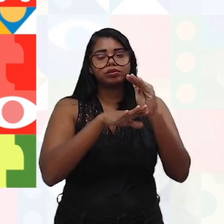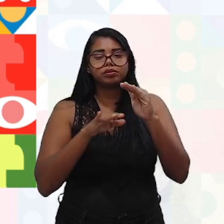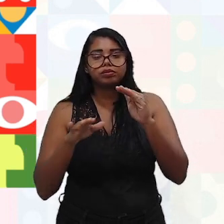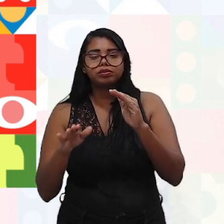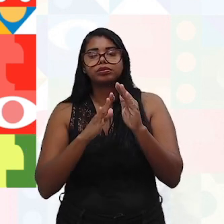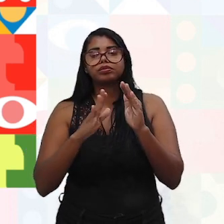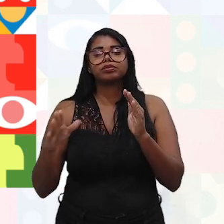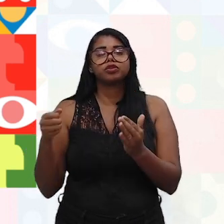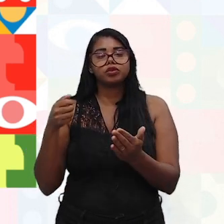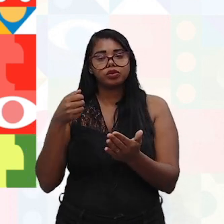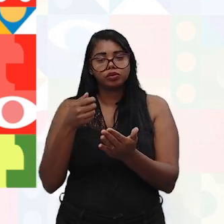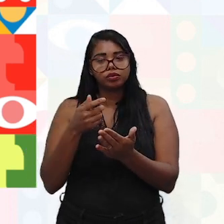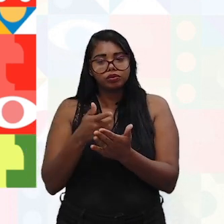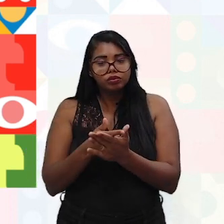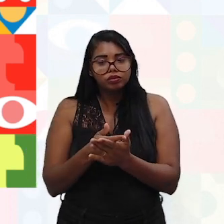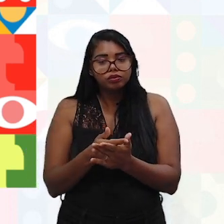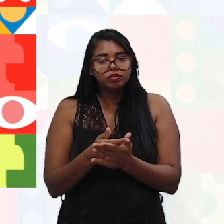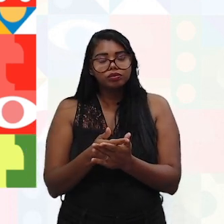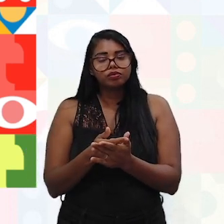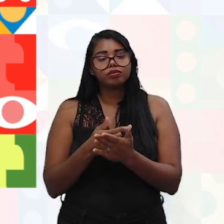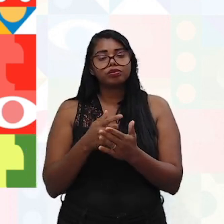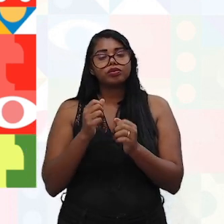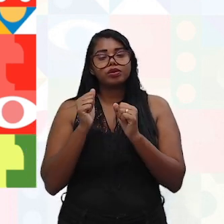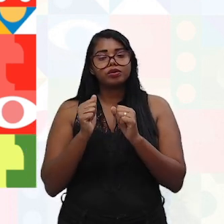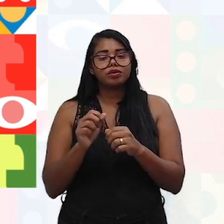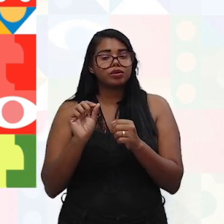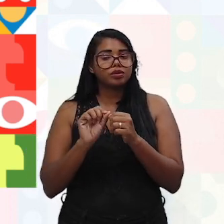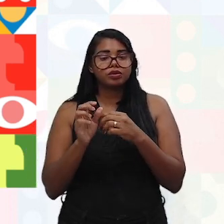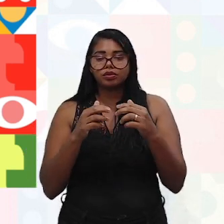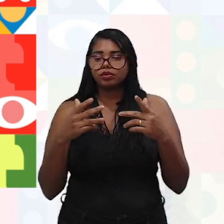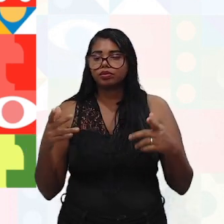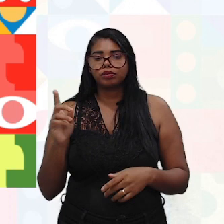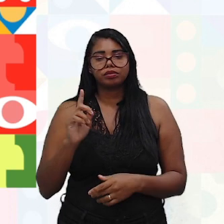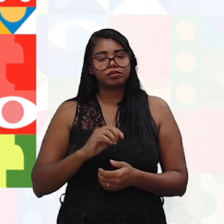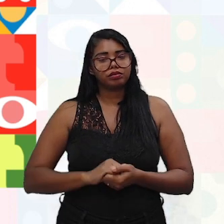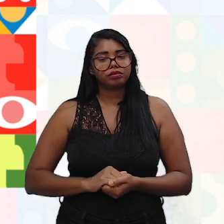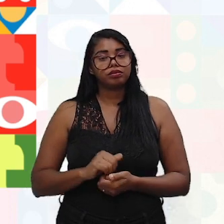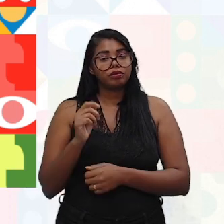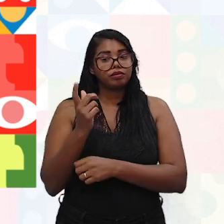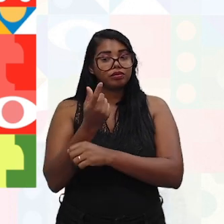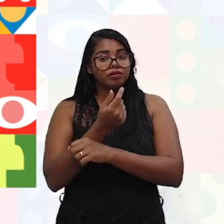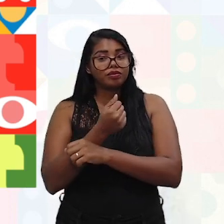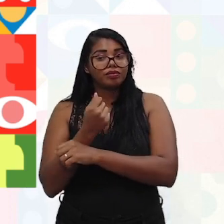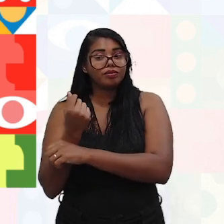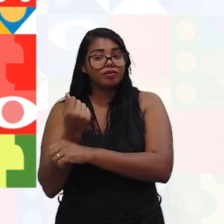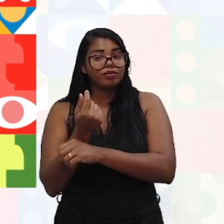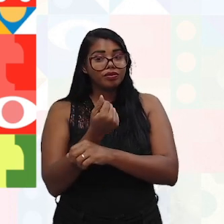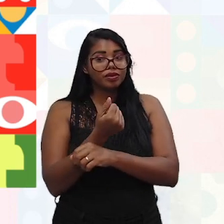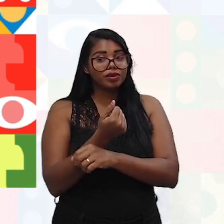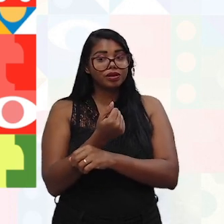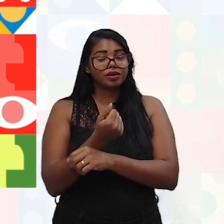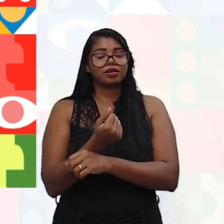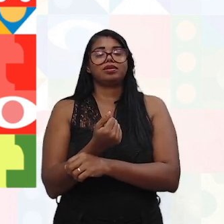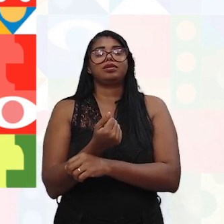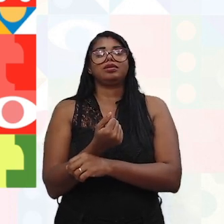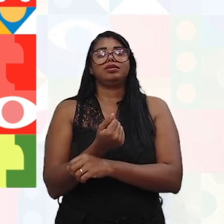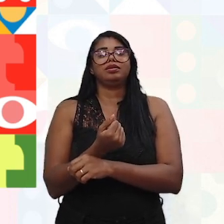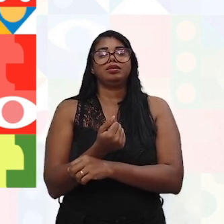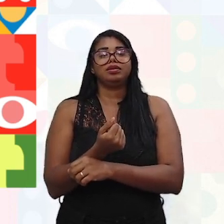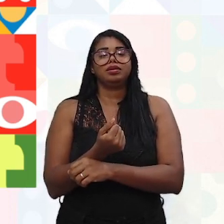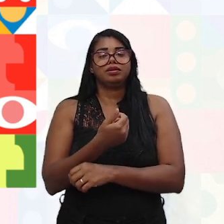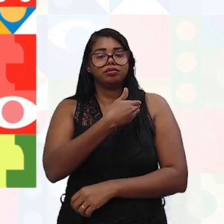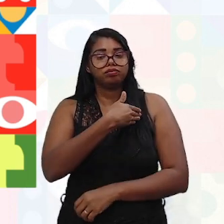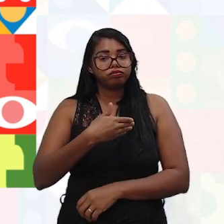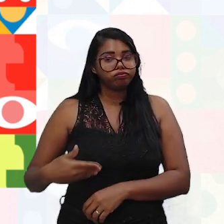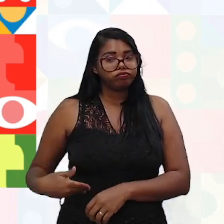comprado, tá ali, eu posso fazer qualquer coisa. Não é assim. É dinheiro público, é dinheiro que sai do nosso bolso, é história,